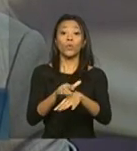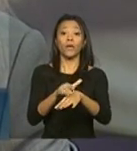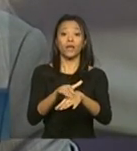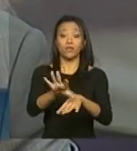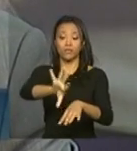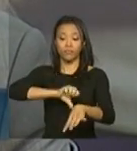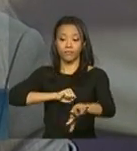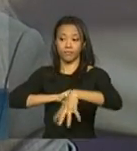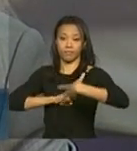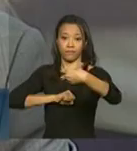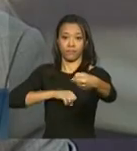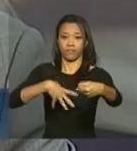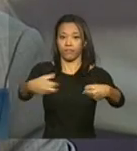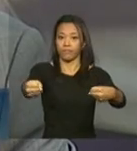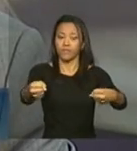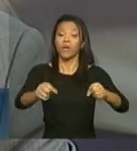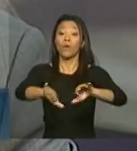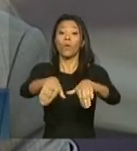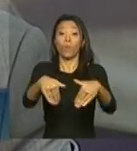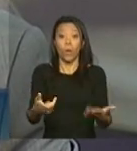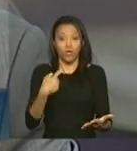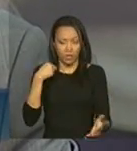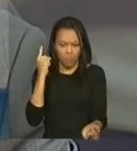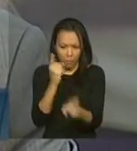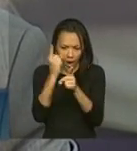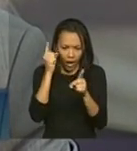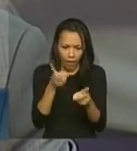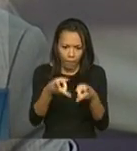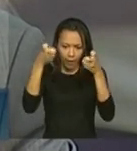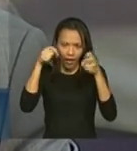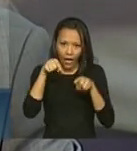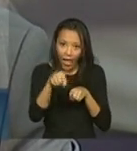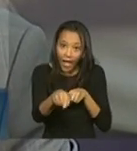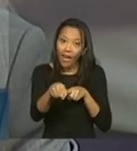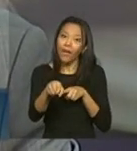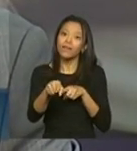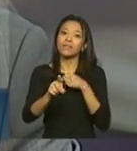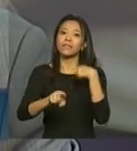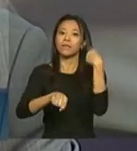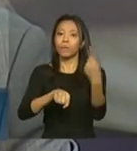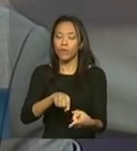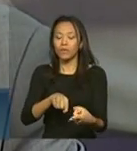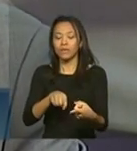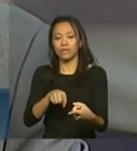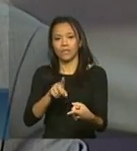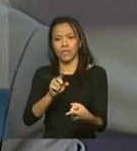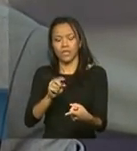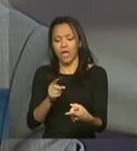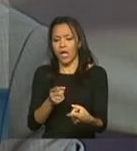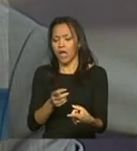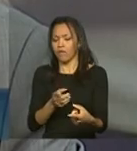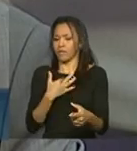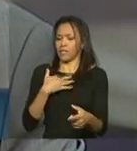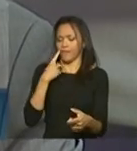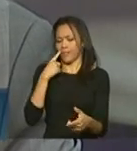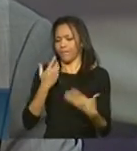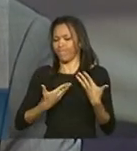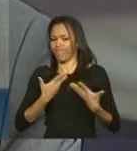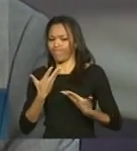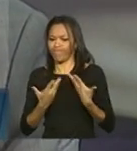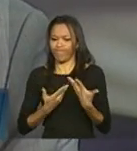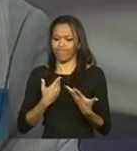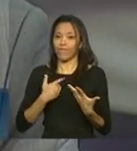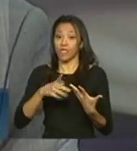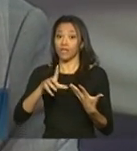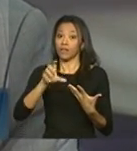você melhora a capacidade diagnóstica, quando você amplia a busca de casos, num primeiro momento, você tem ampliação